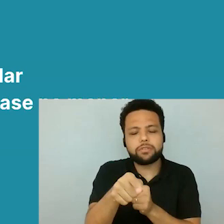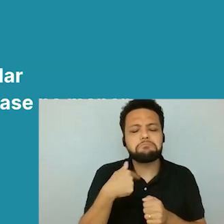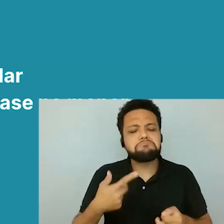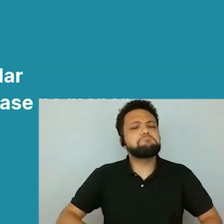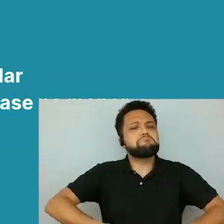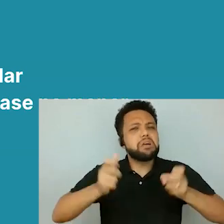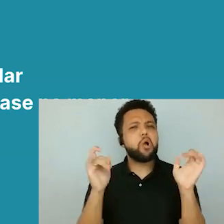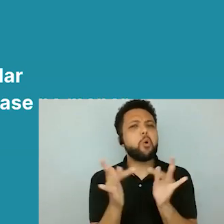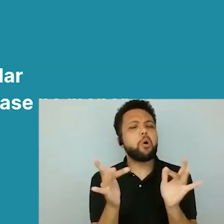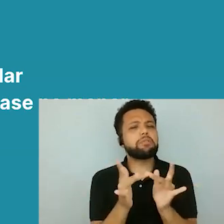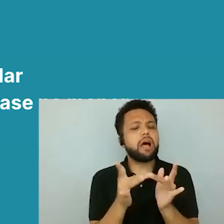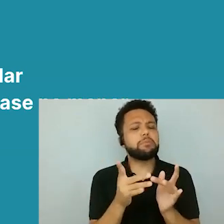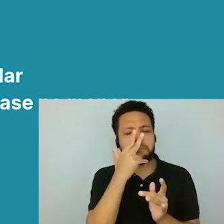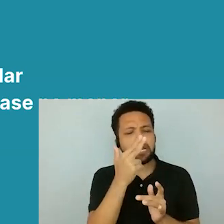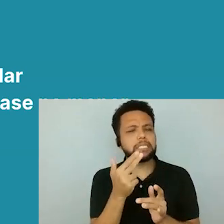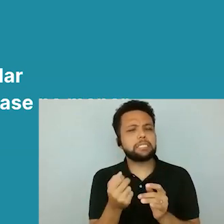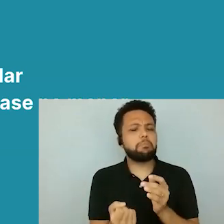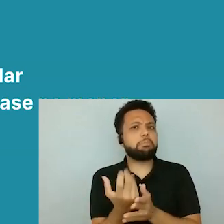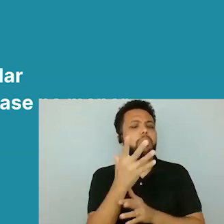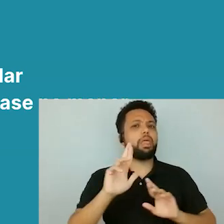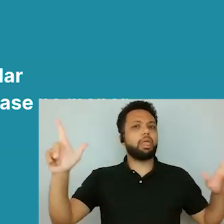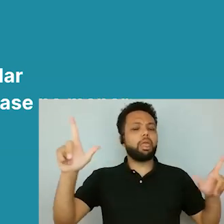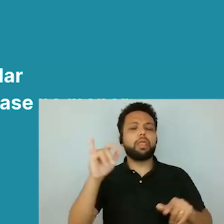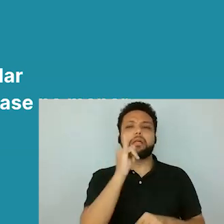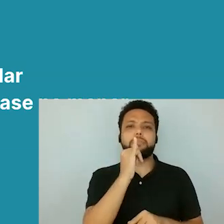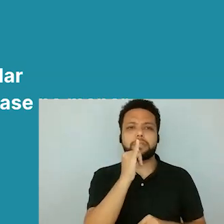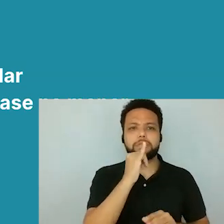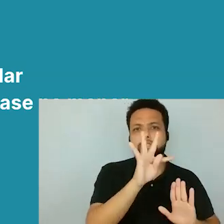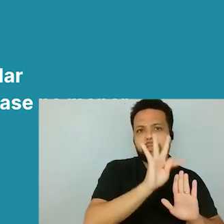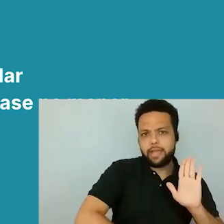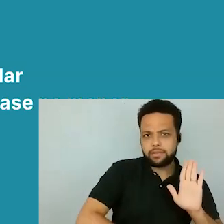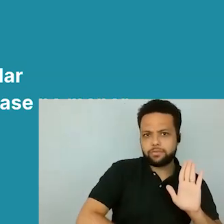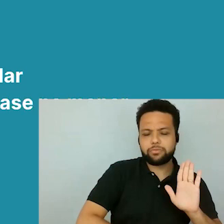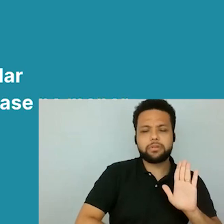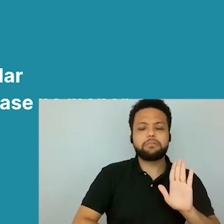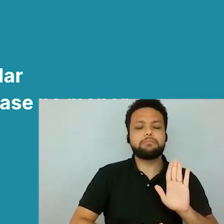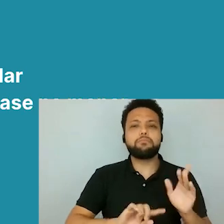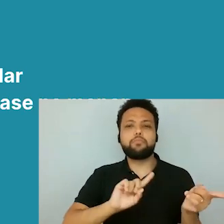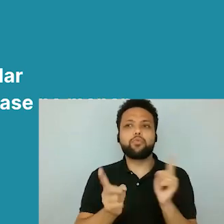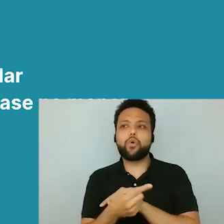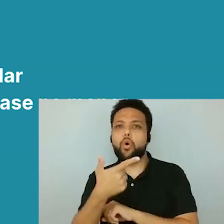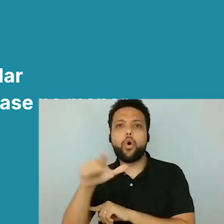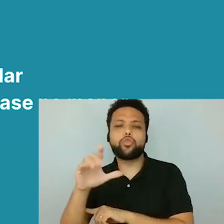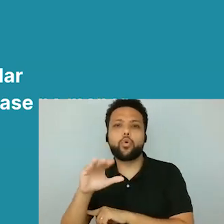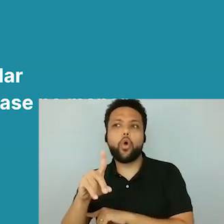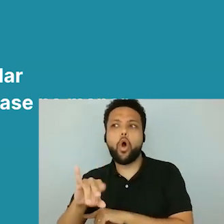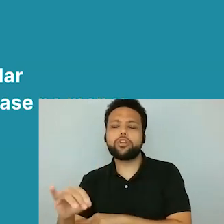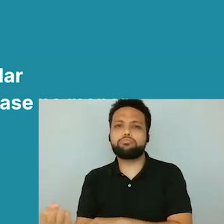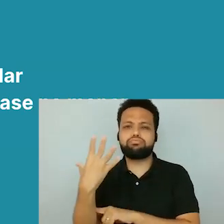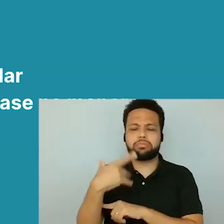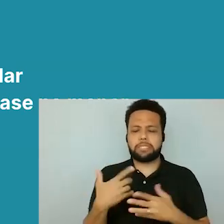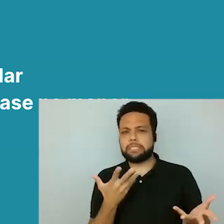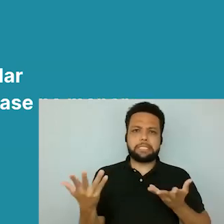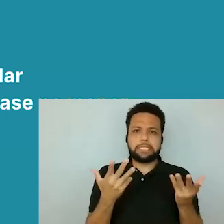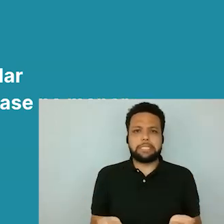contrato começa a aparecer, por exemplo, era um campo de texto e estava vindo código JavaScript ali, né? Você consegue detectar ali nos logs que